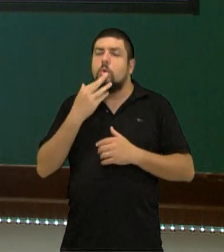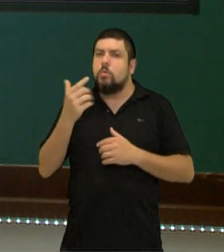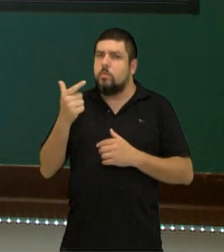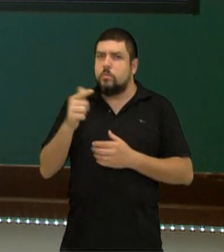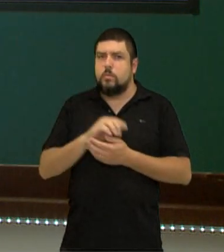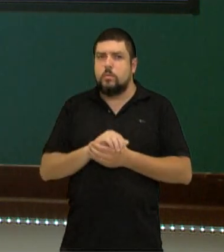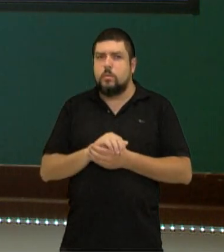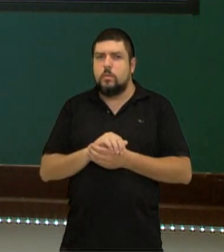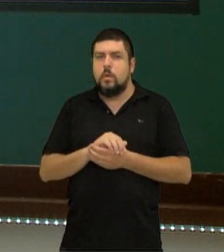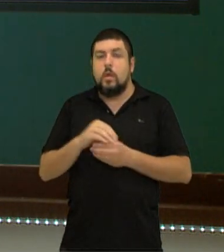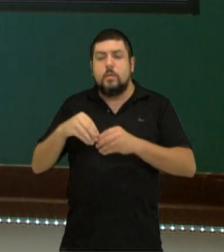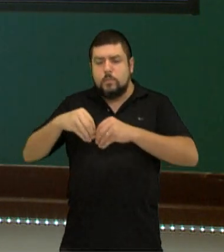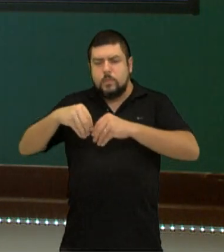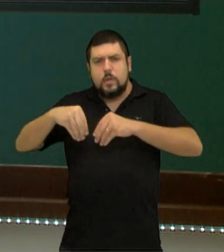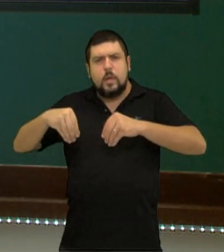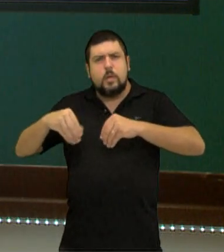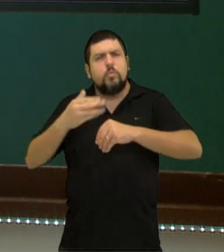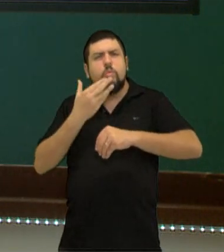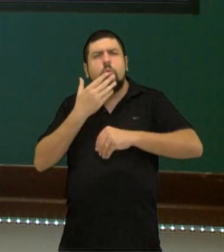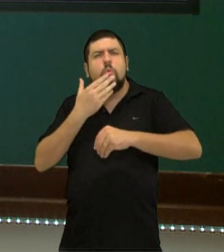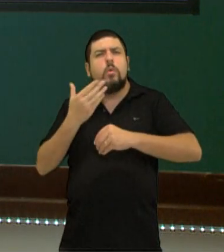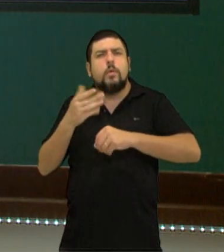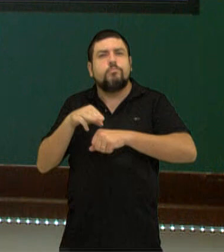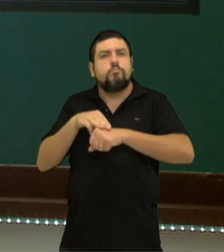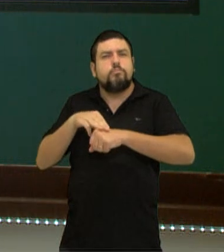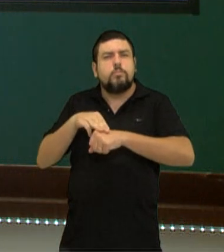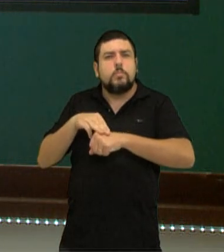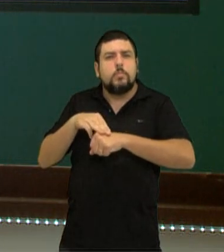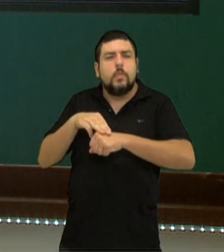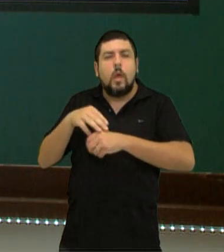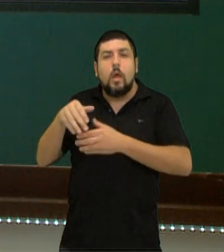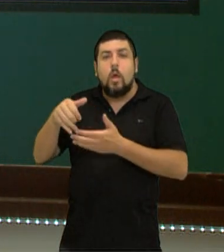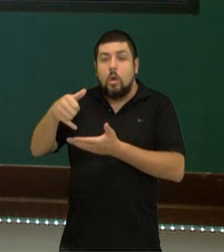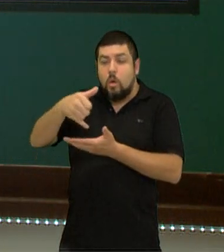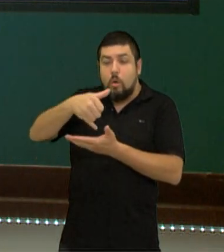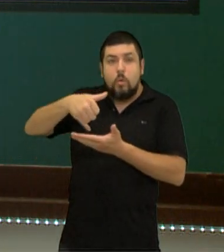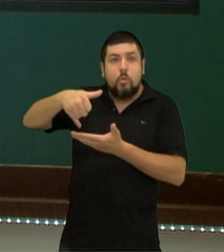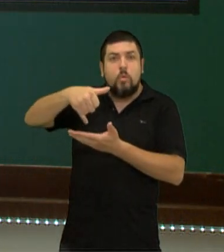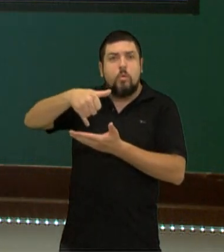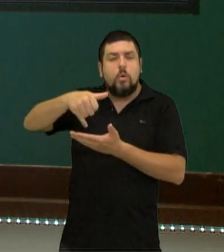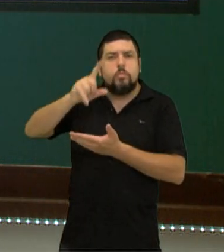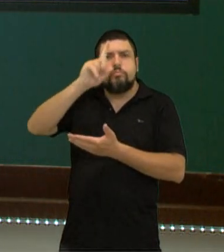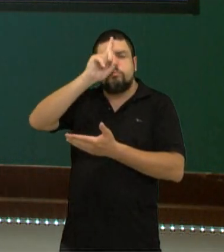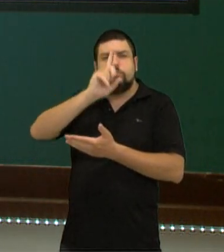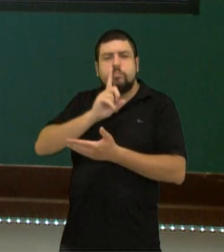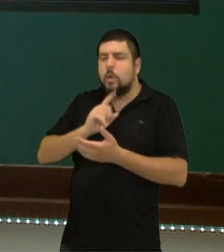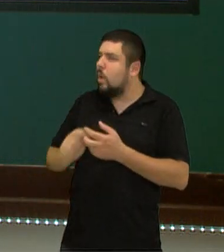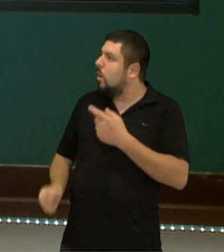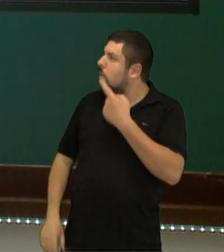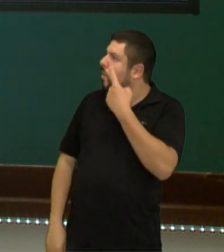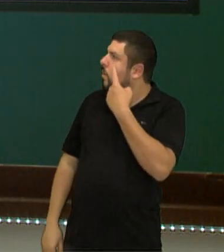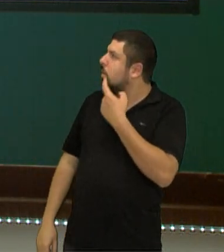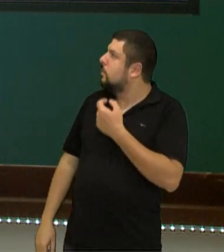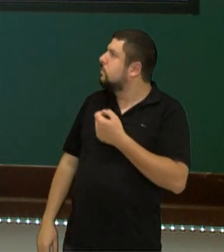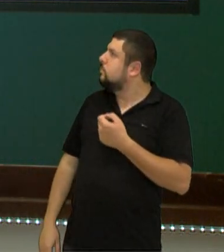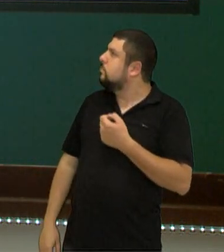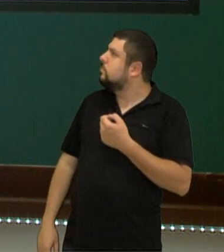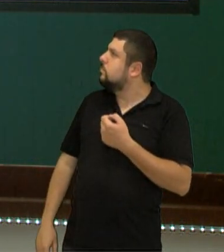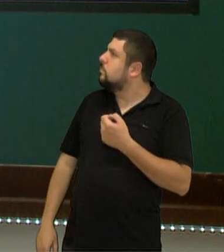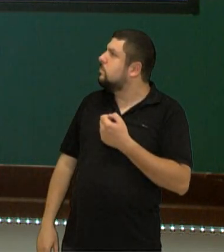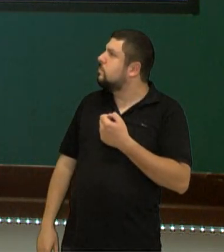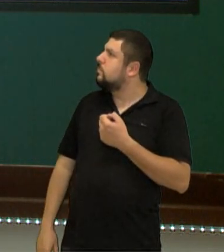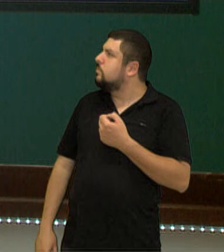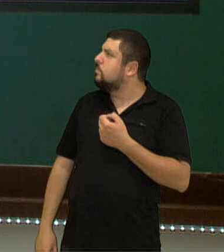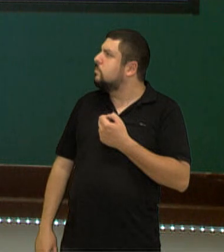areia. Observem o óleo. Então, visualmente, percebemos três coisas. Mas como que isso